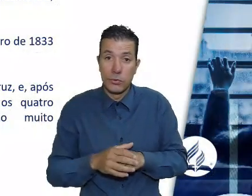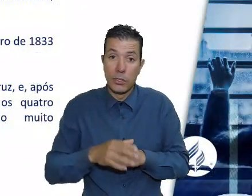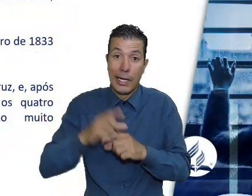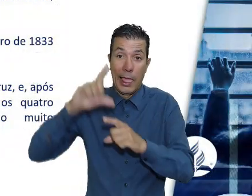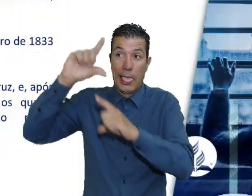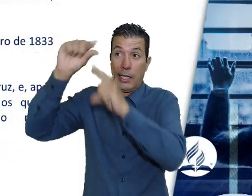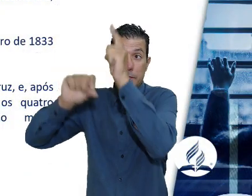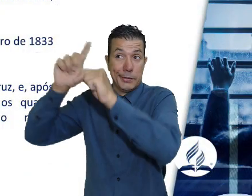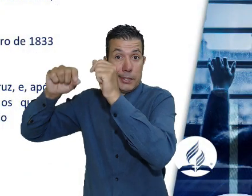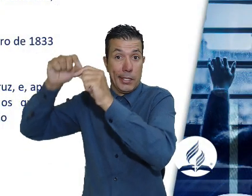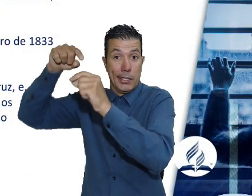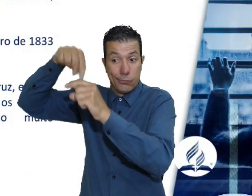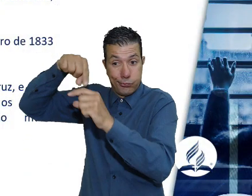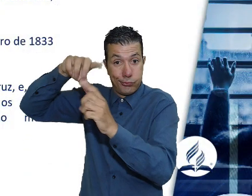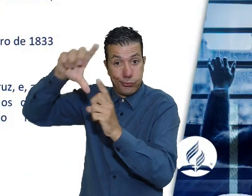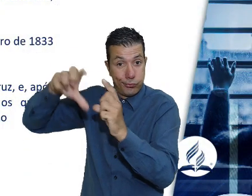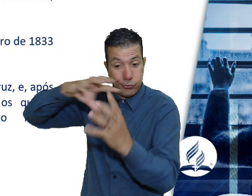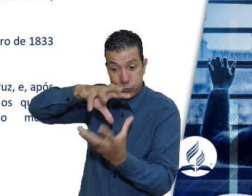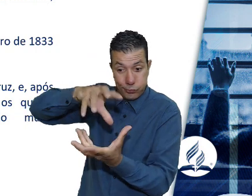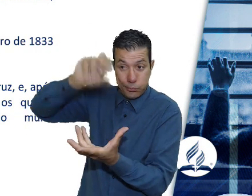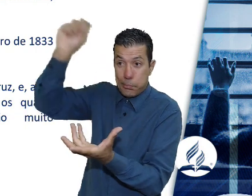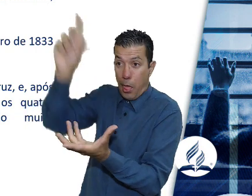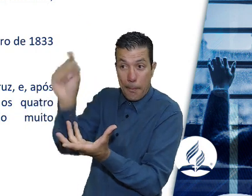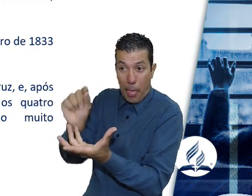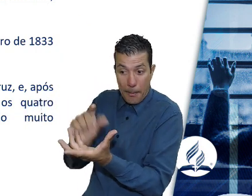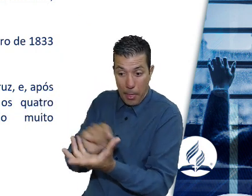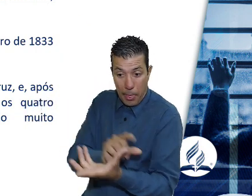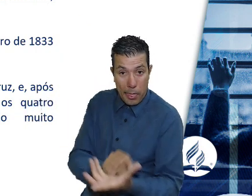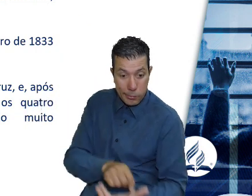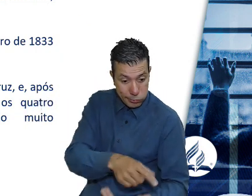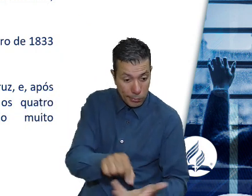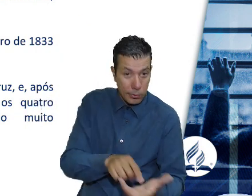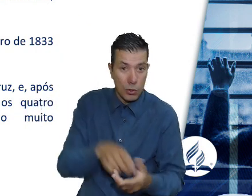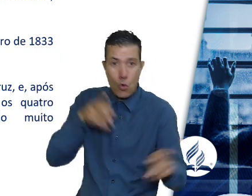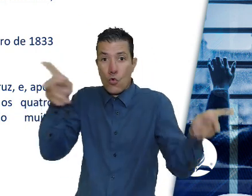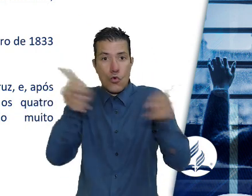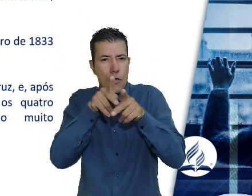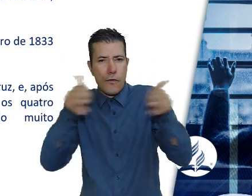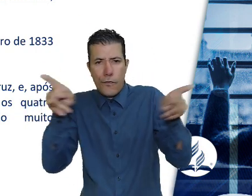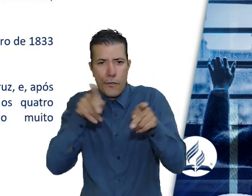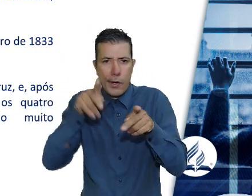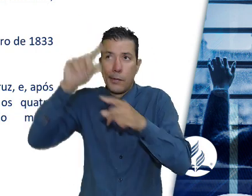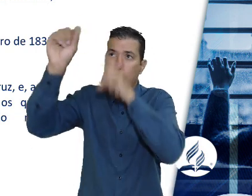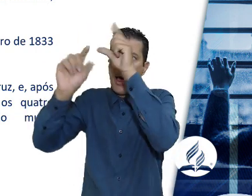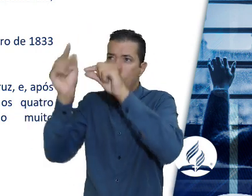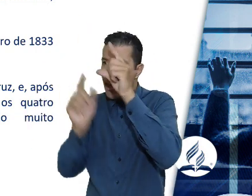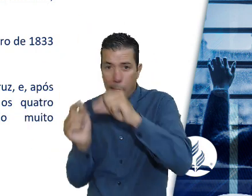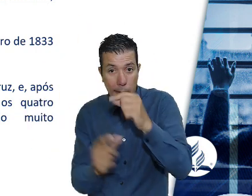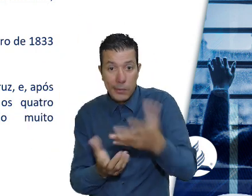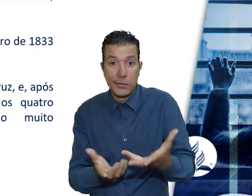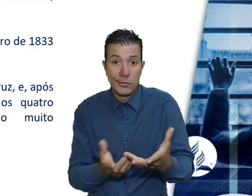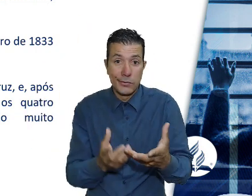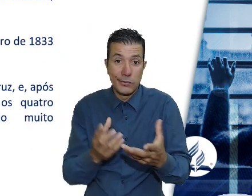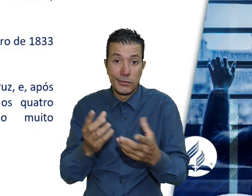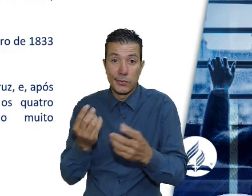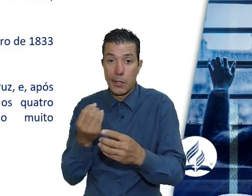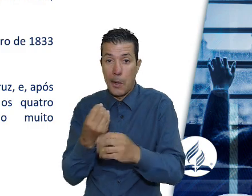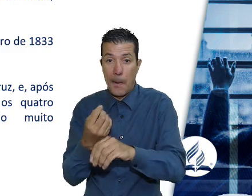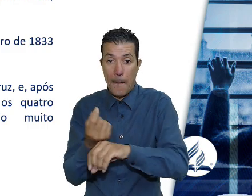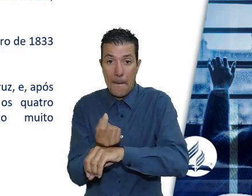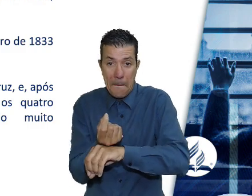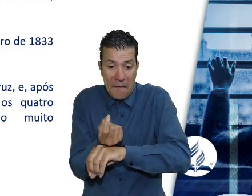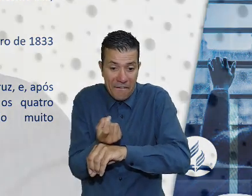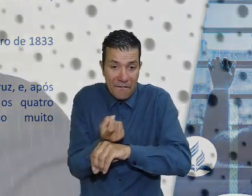céu caíram pela terra como a figueira quando abalada por vento forte deixa cair os seus figos verdes.